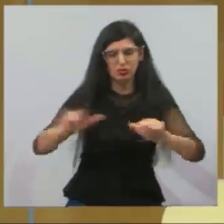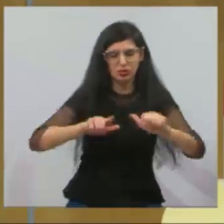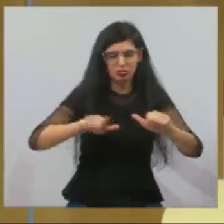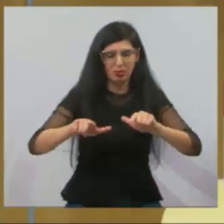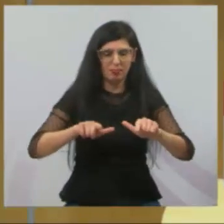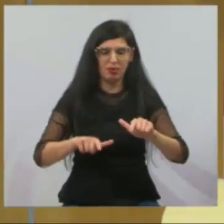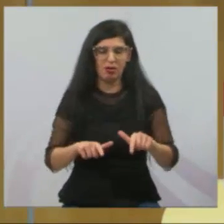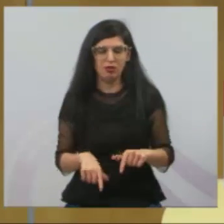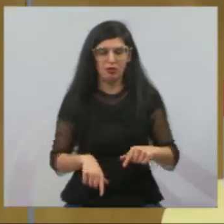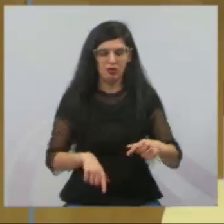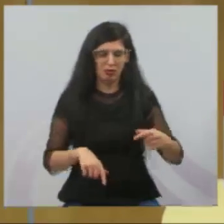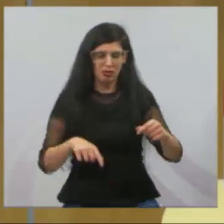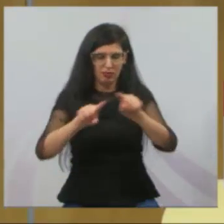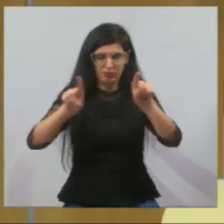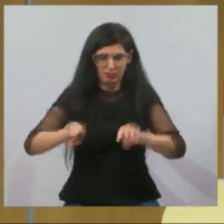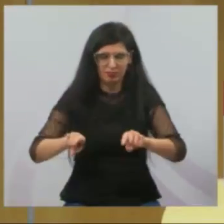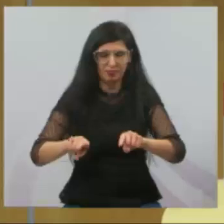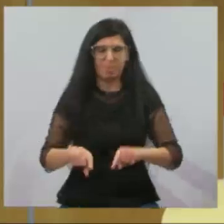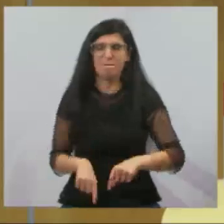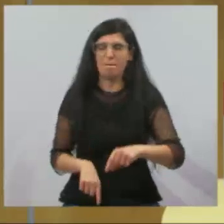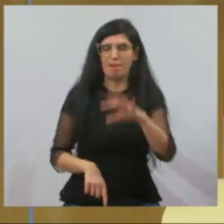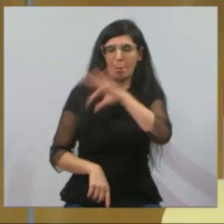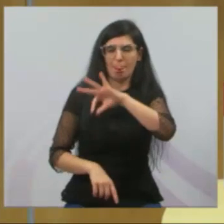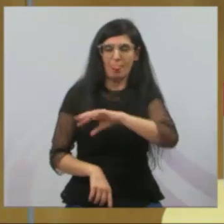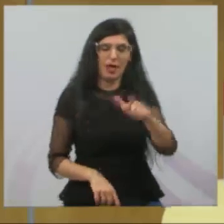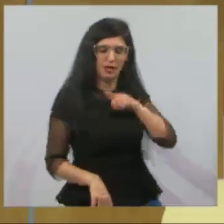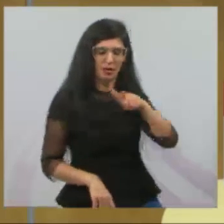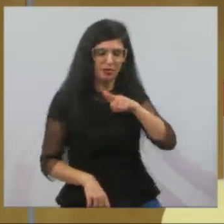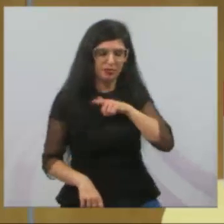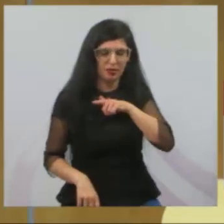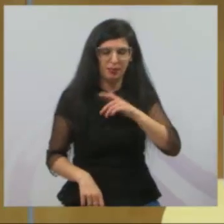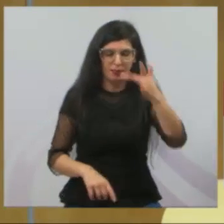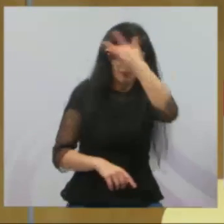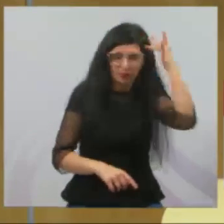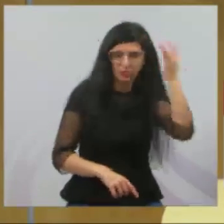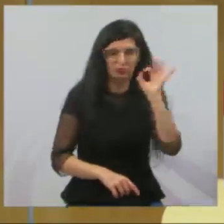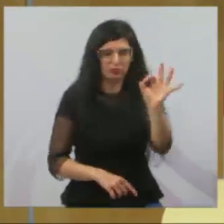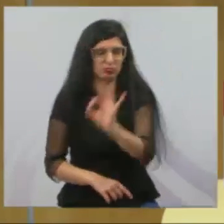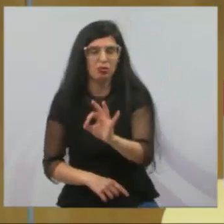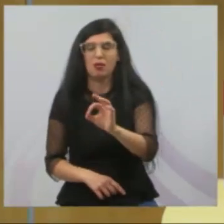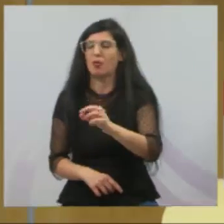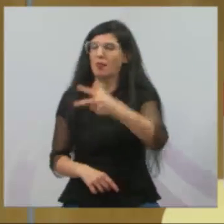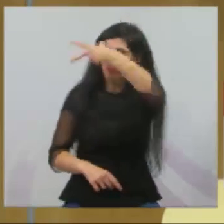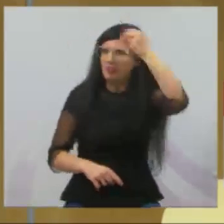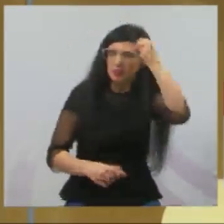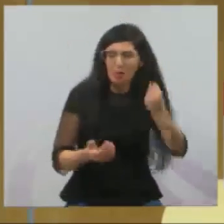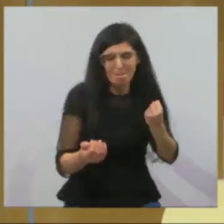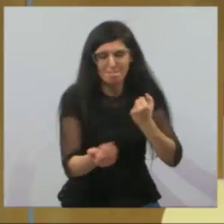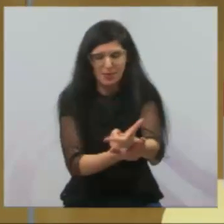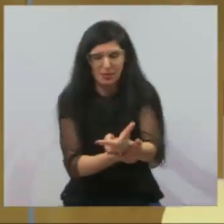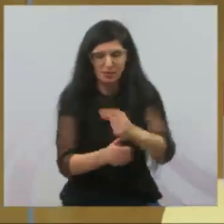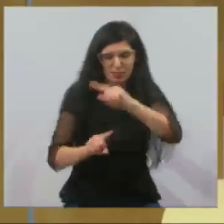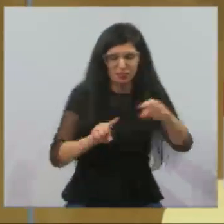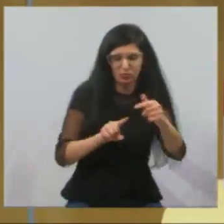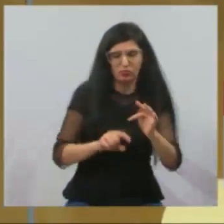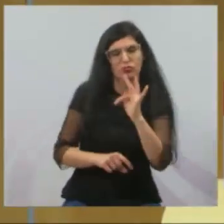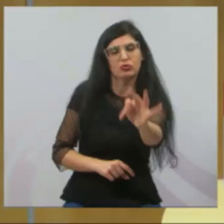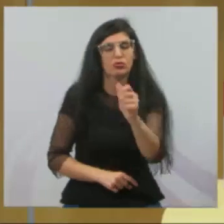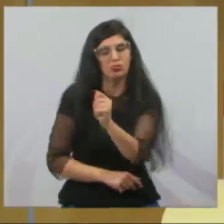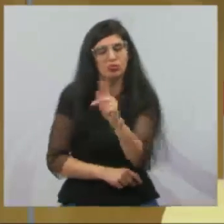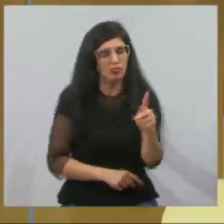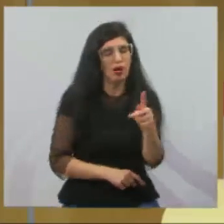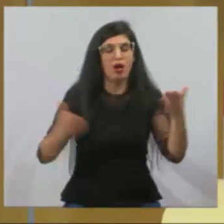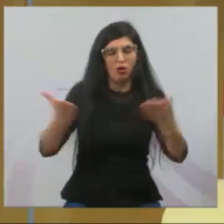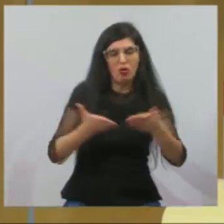públicos municipais em atividade para custeio do regime próprio da Previdência Social, que agora passará a ser de